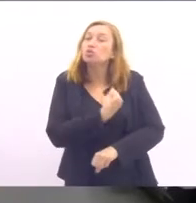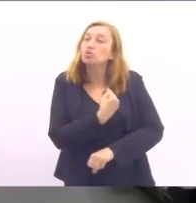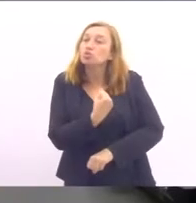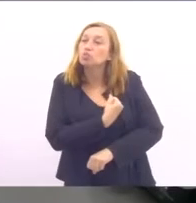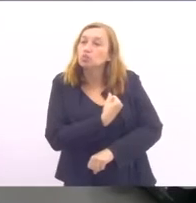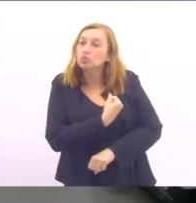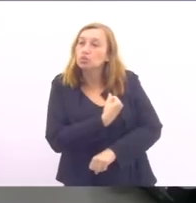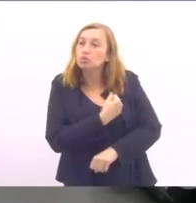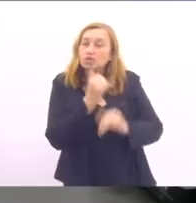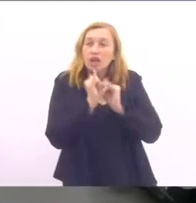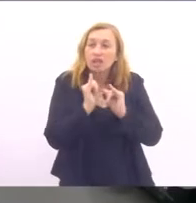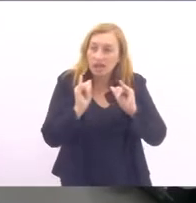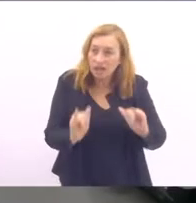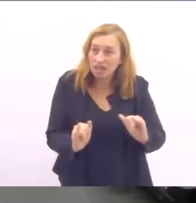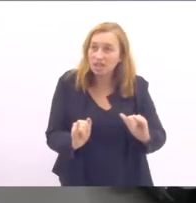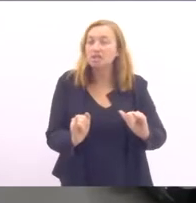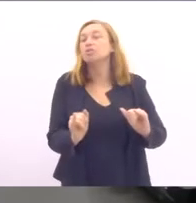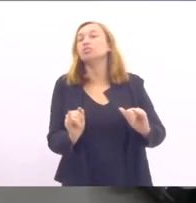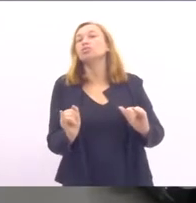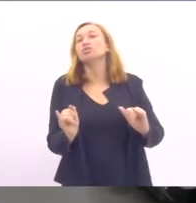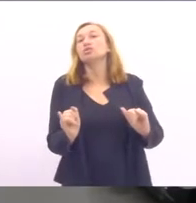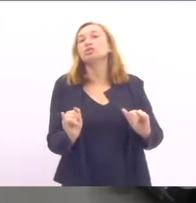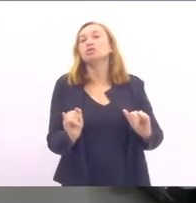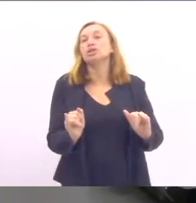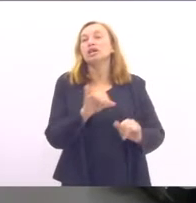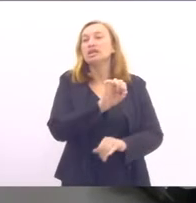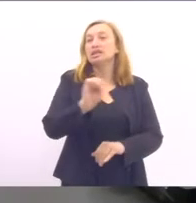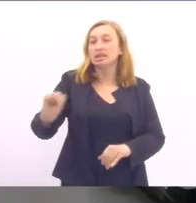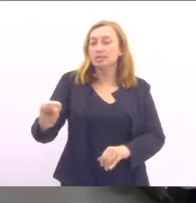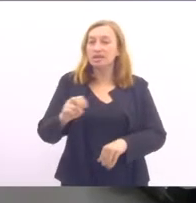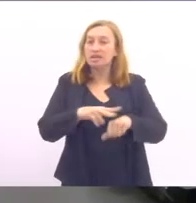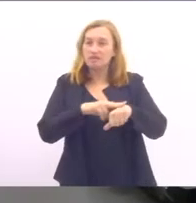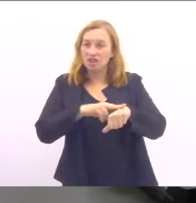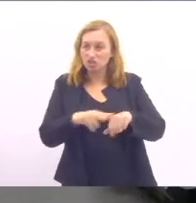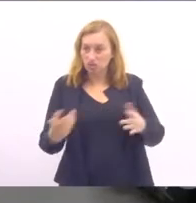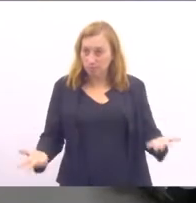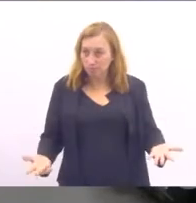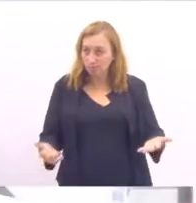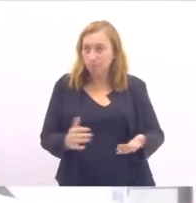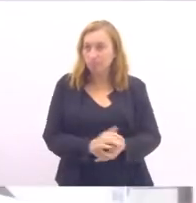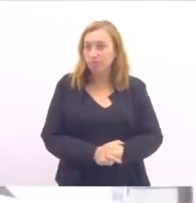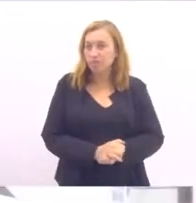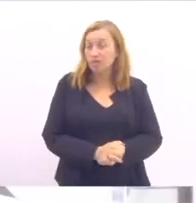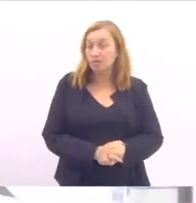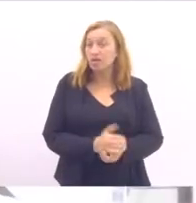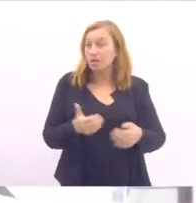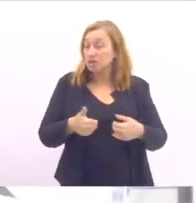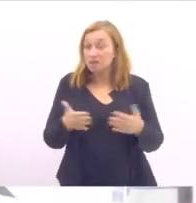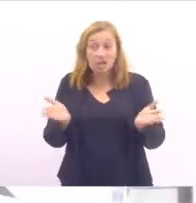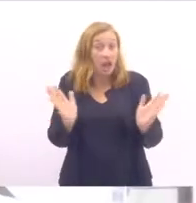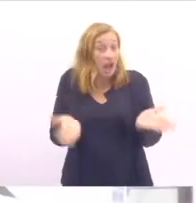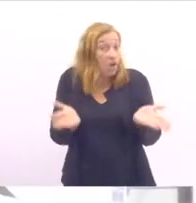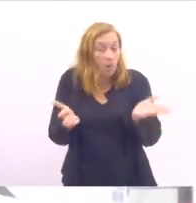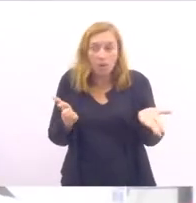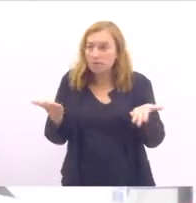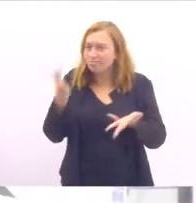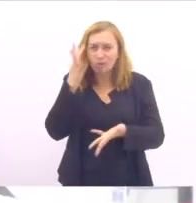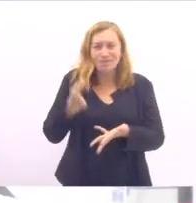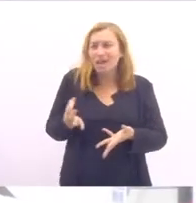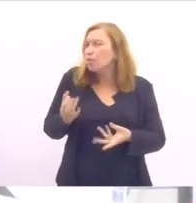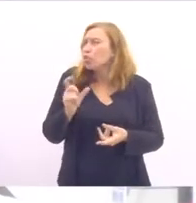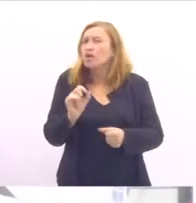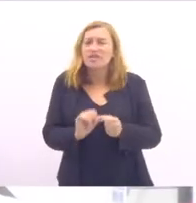na autodeclaração no ICMS verde. Abrimos esse procedimento agora, a gente já não sabe mais o que